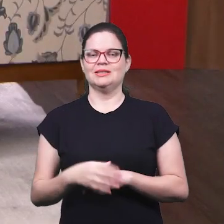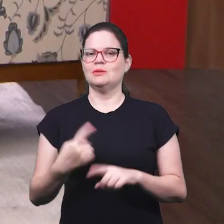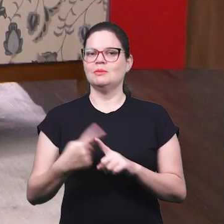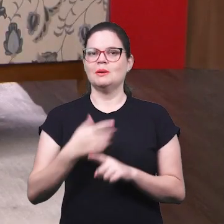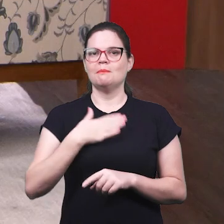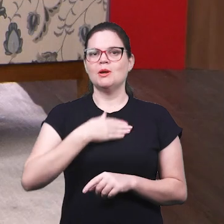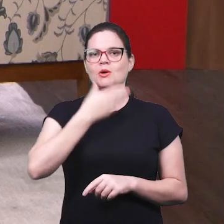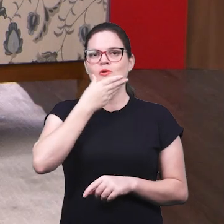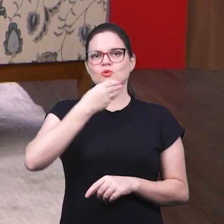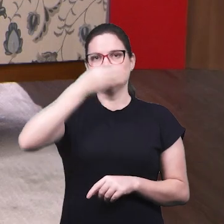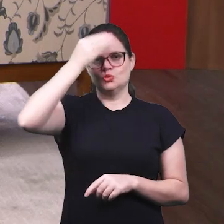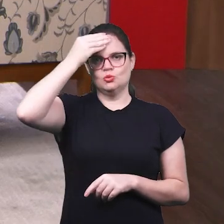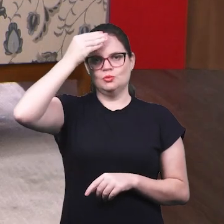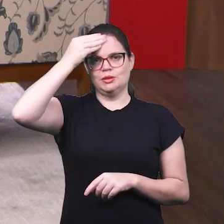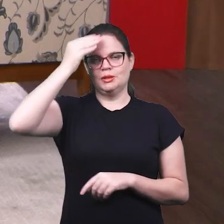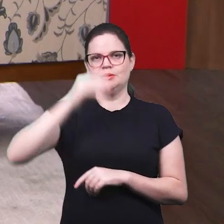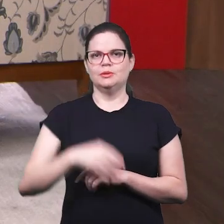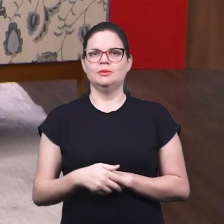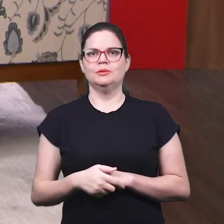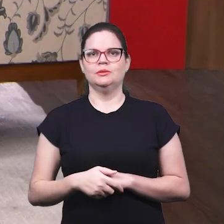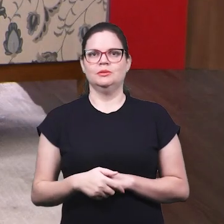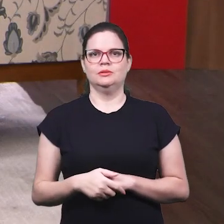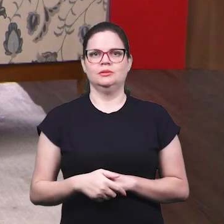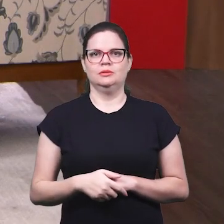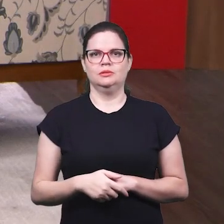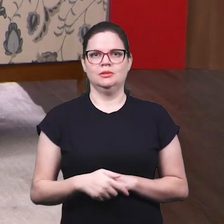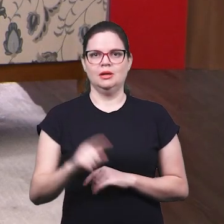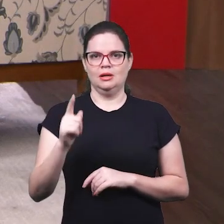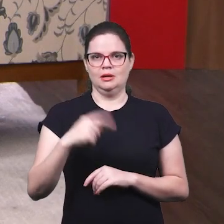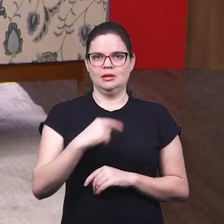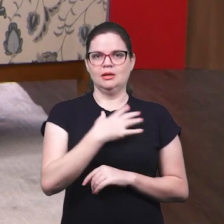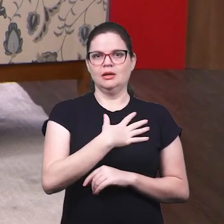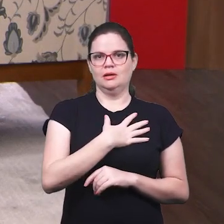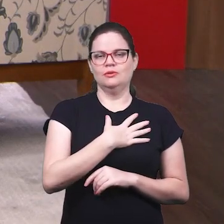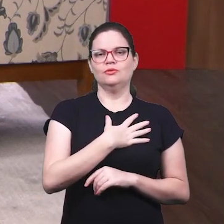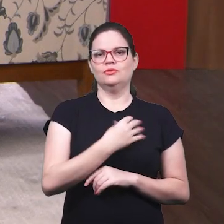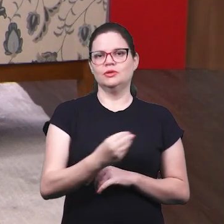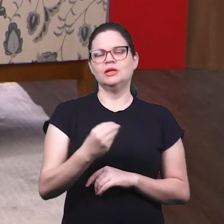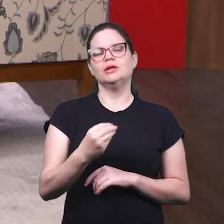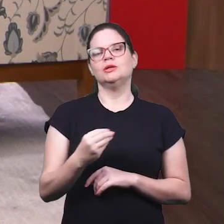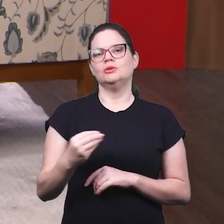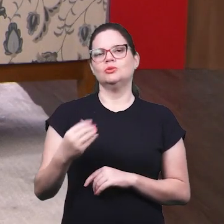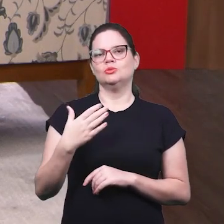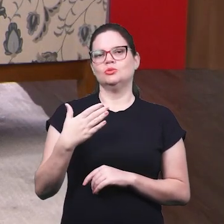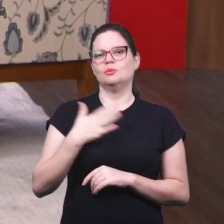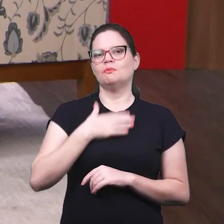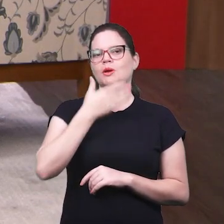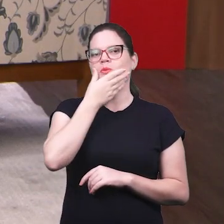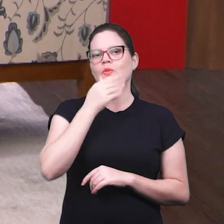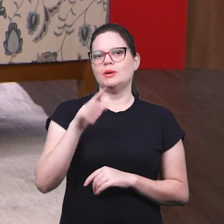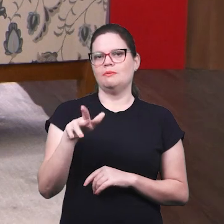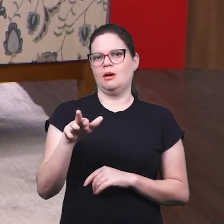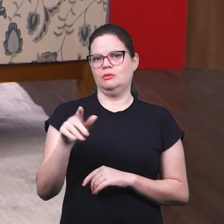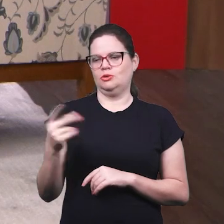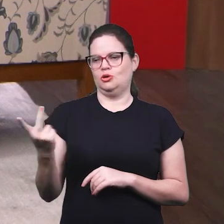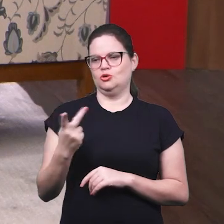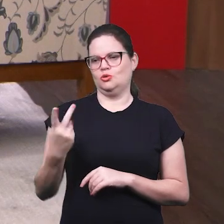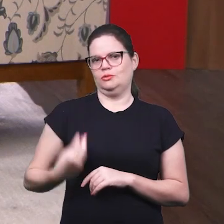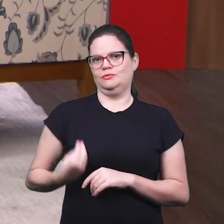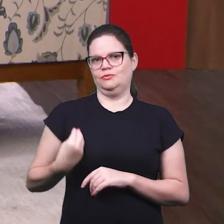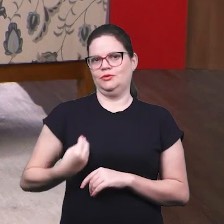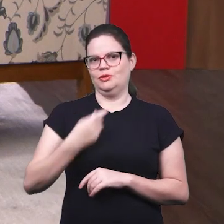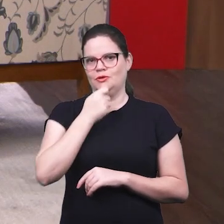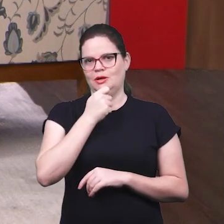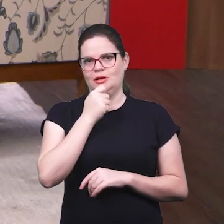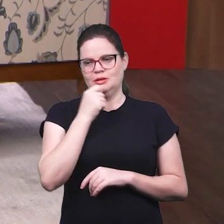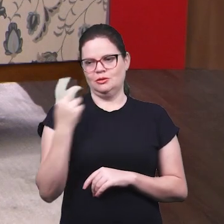um sobrinho que é o filho do dono da fazenda, que é meu irmão atual. É o único irmão que tem. Sou eu e ele.